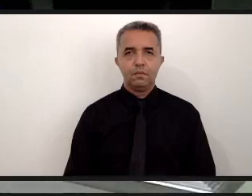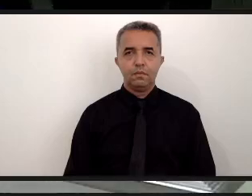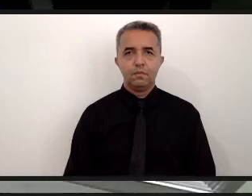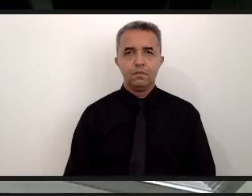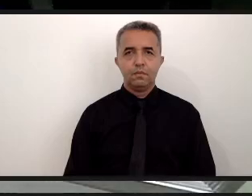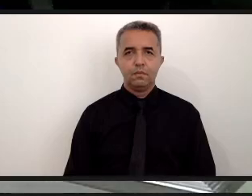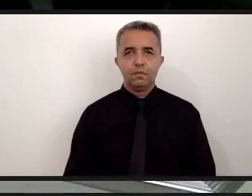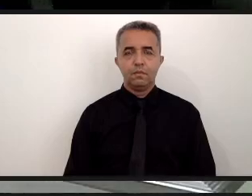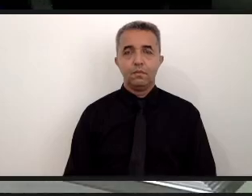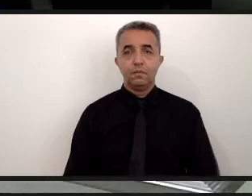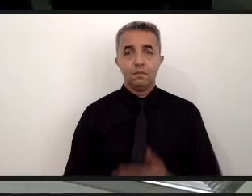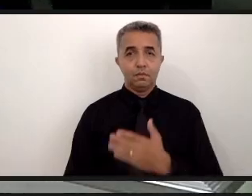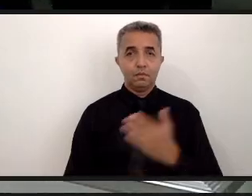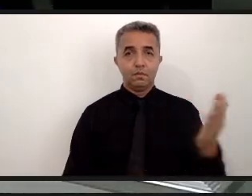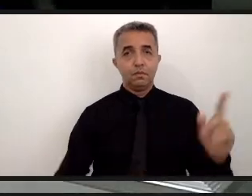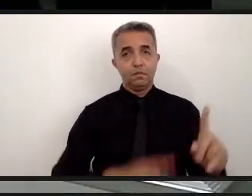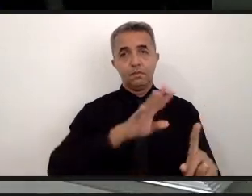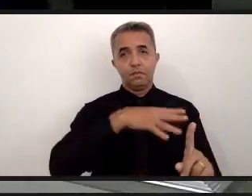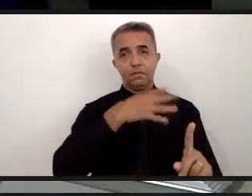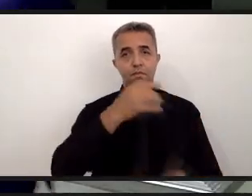Recebe também a sua homenagem à senhora